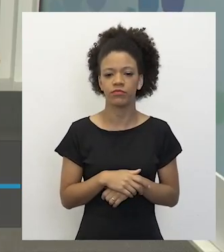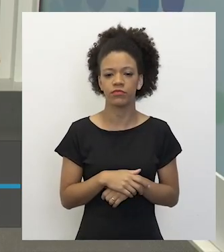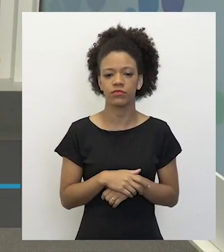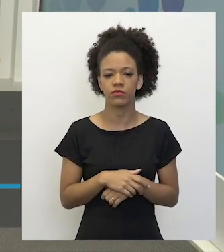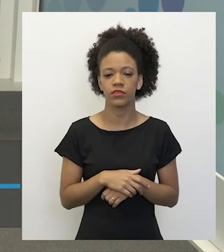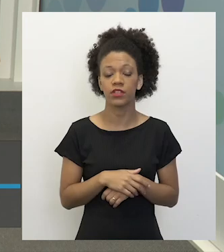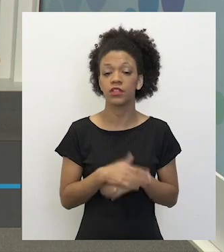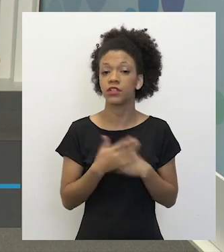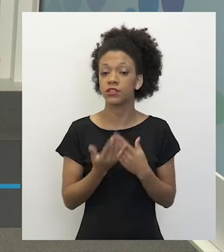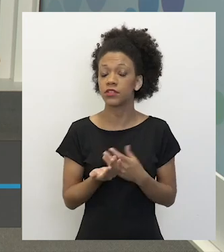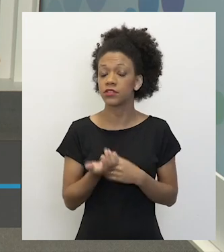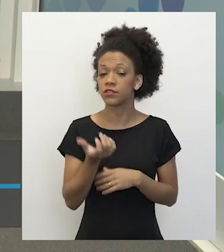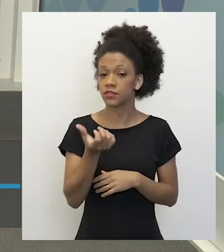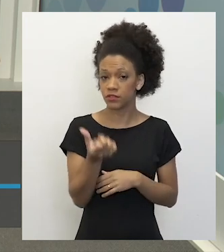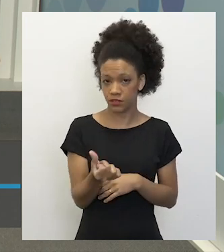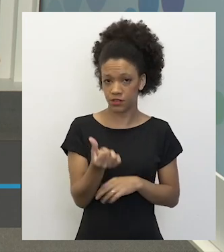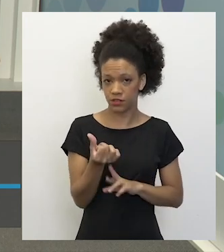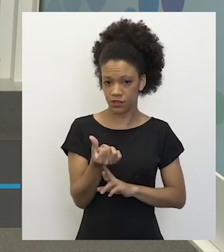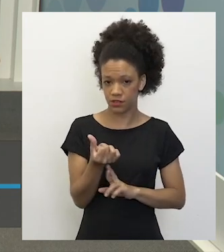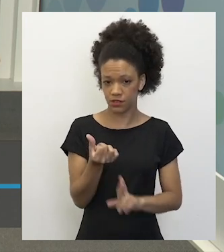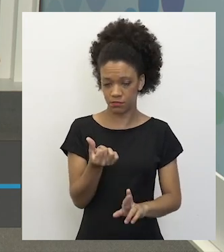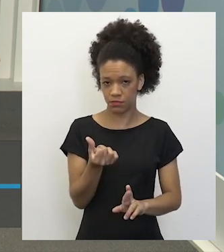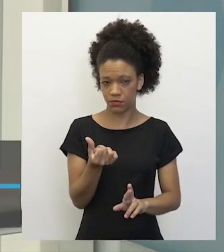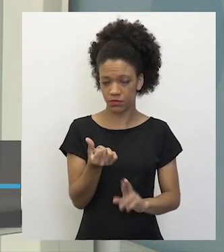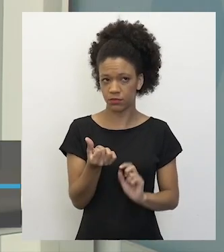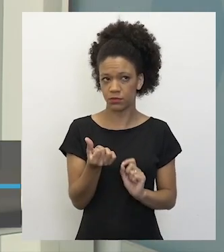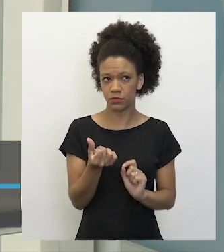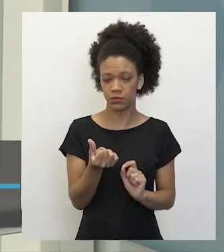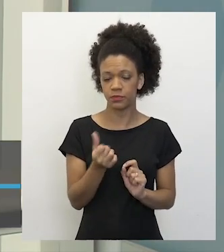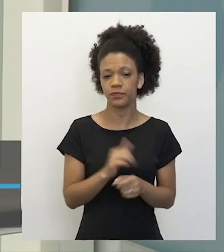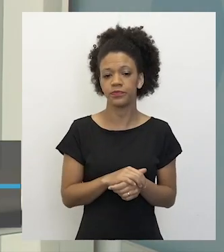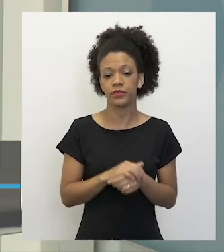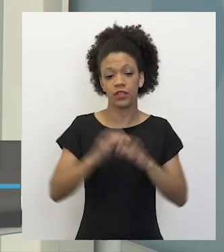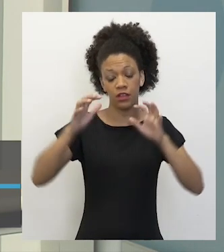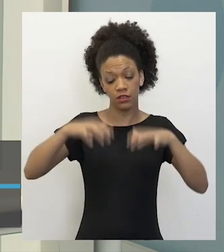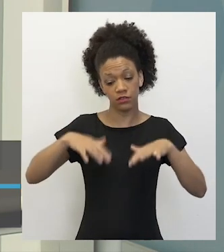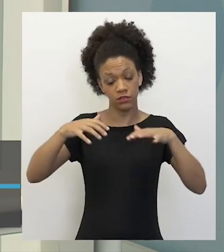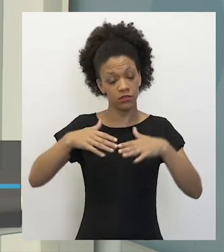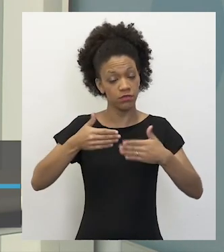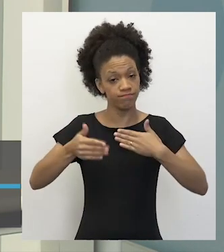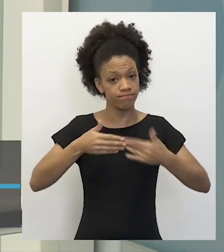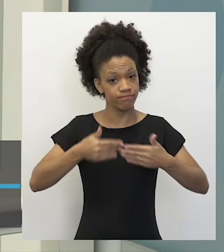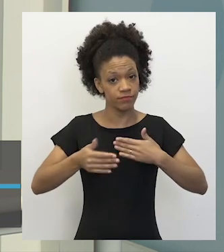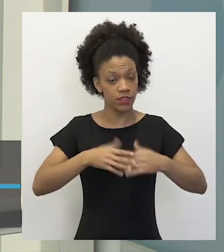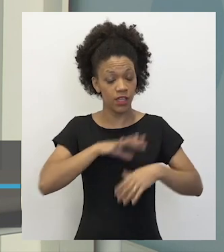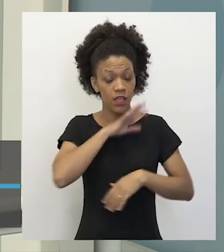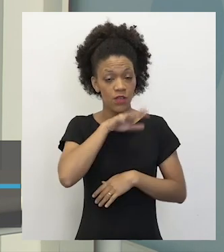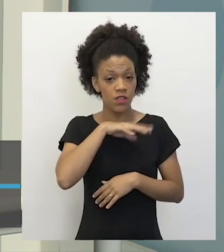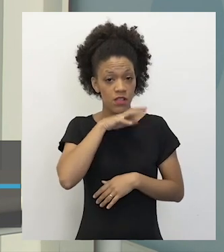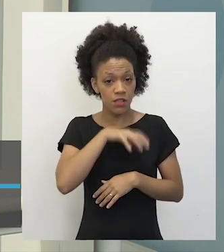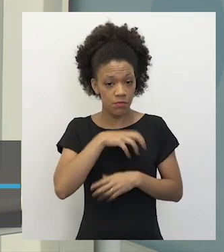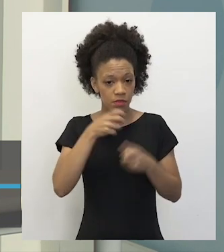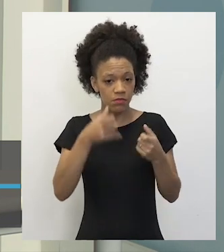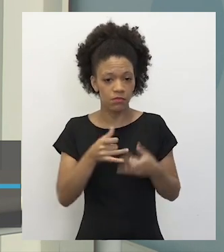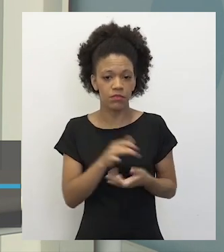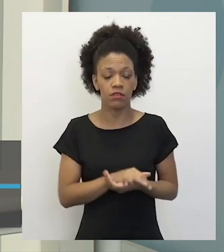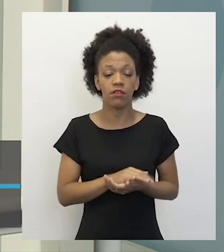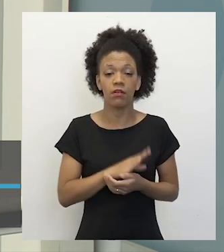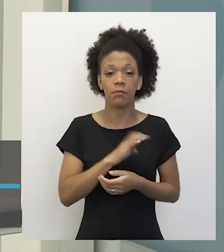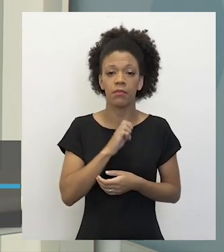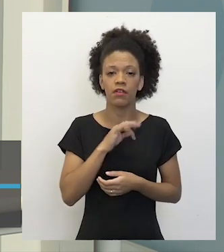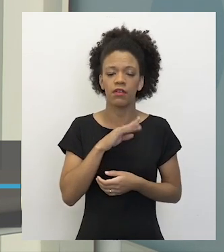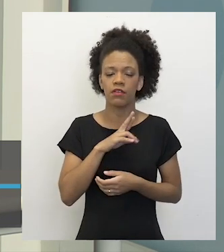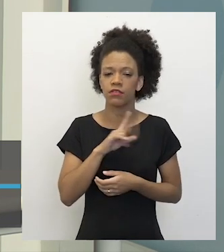6 eles estão colocando, a Vitória colocou, a chuva caiu de todas as maneiras que os animais falaram. A Beatriz